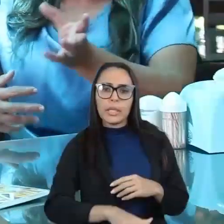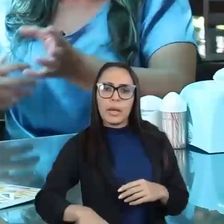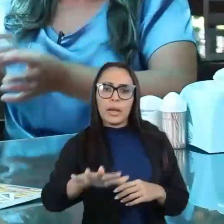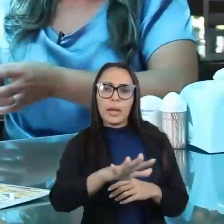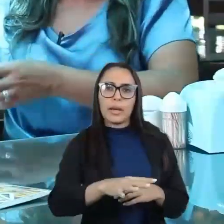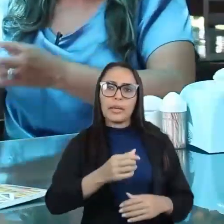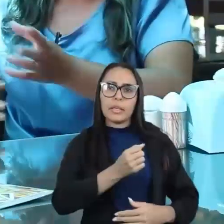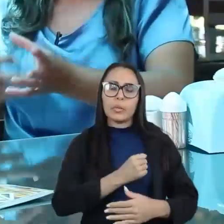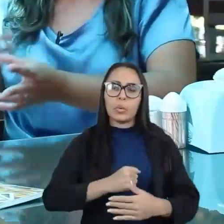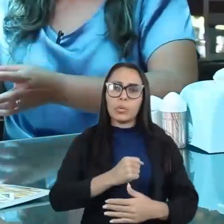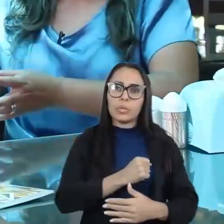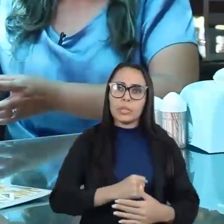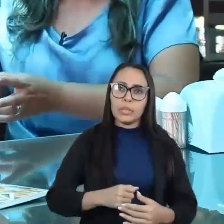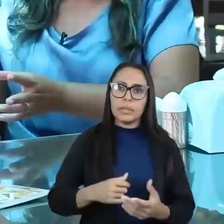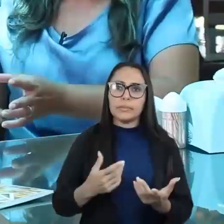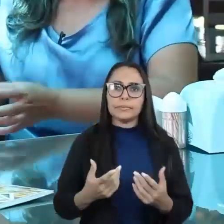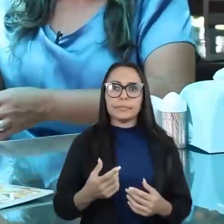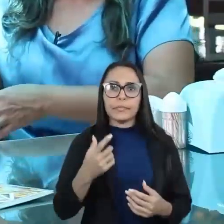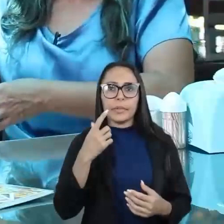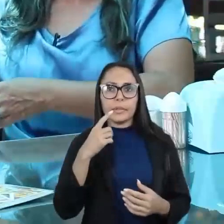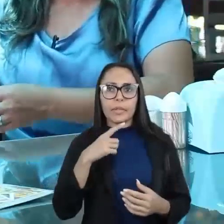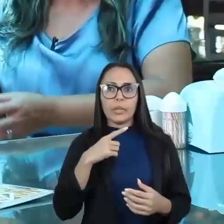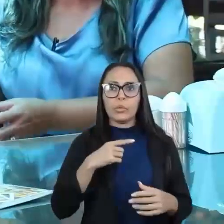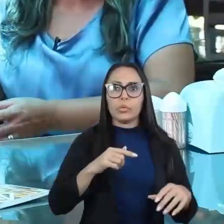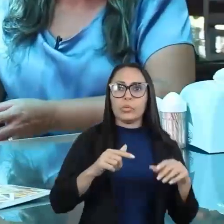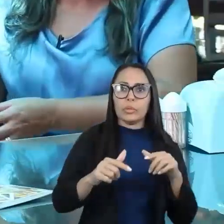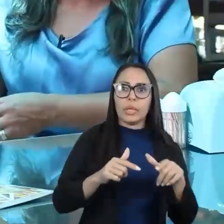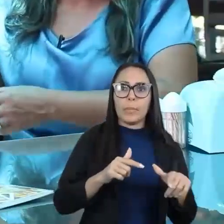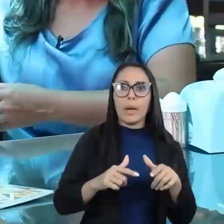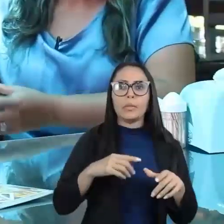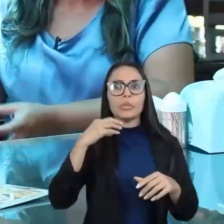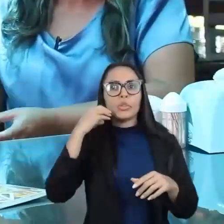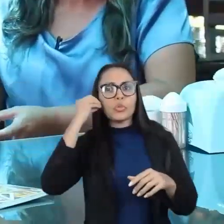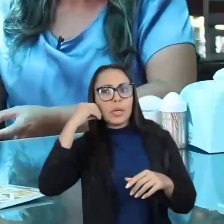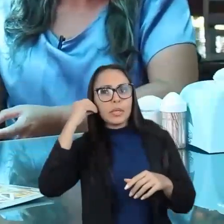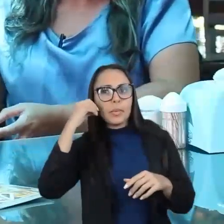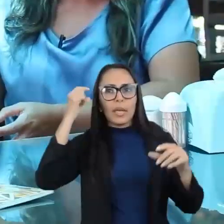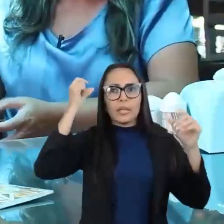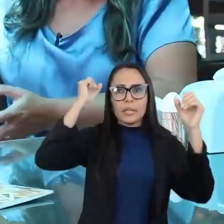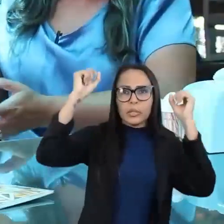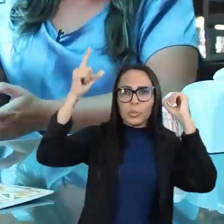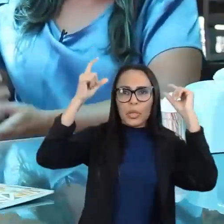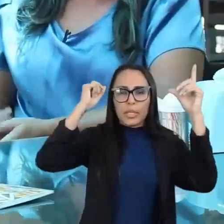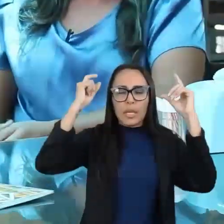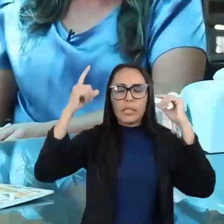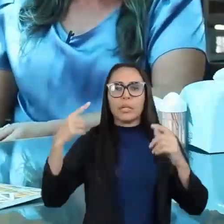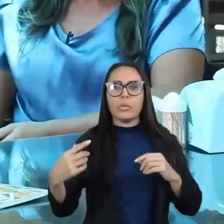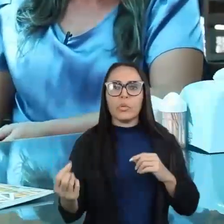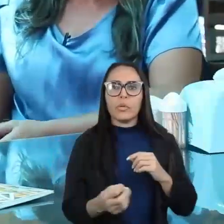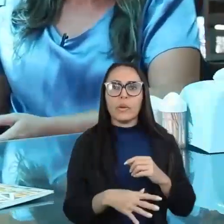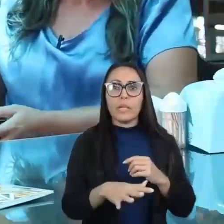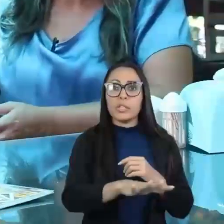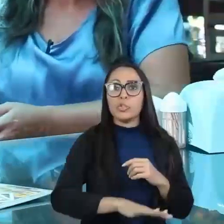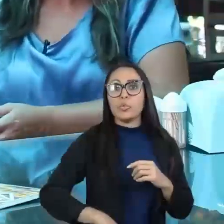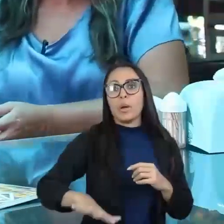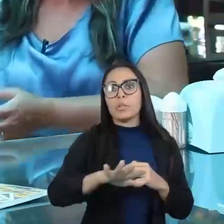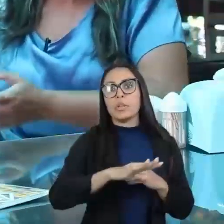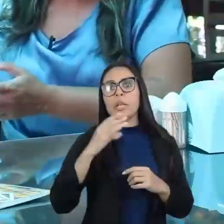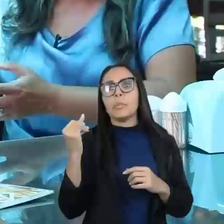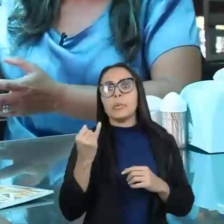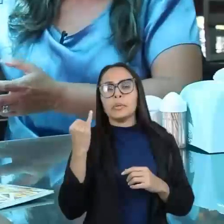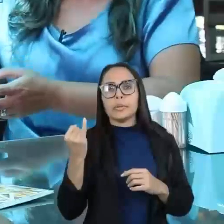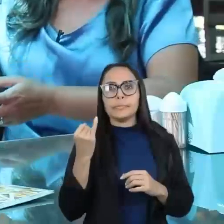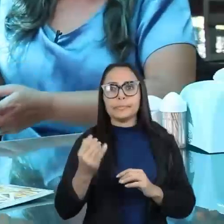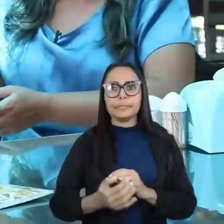outro trabalho paralelo, que já experimentou outras ideias inovadoras, esse espaço é muito importante, porque